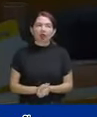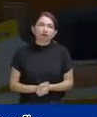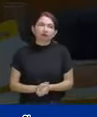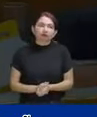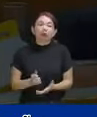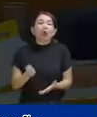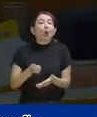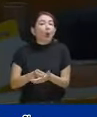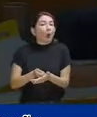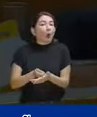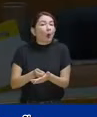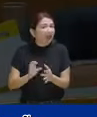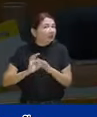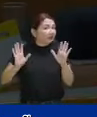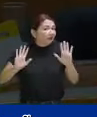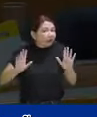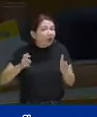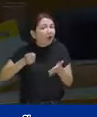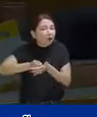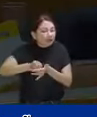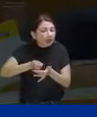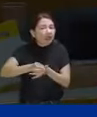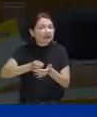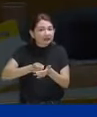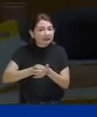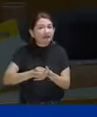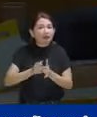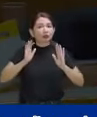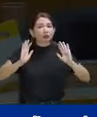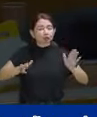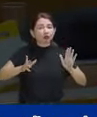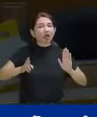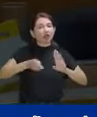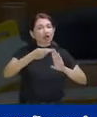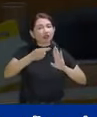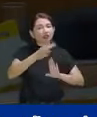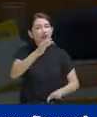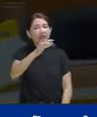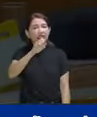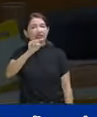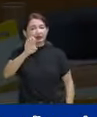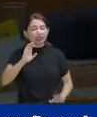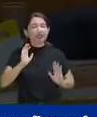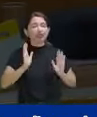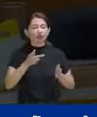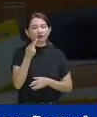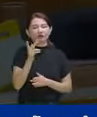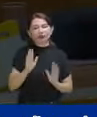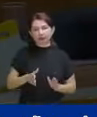faculdade, é obrigação, já está consolidada, inclusive em resolução do TCE, conforme eu cito aqui.